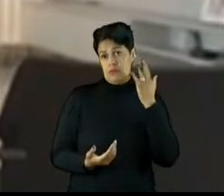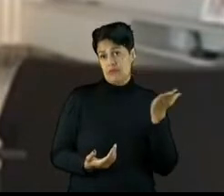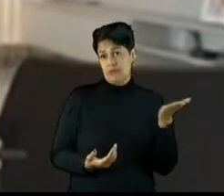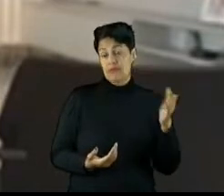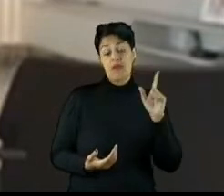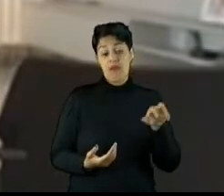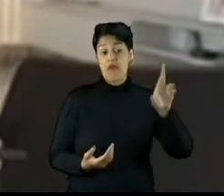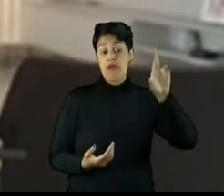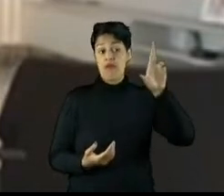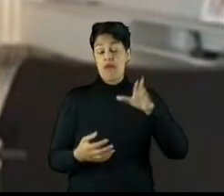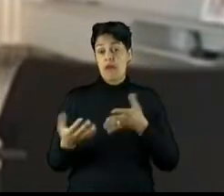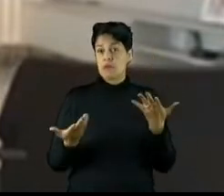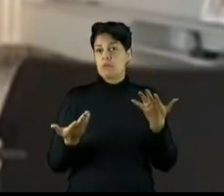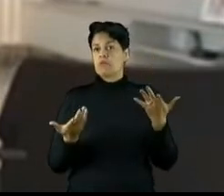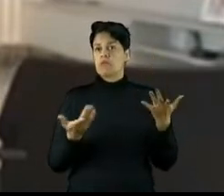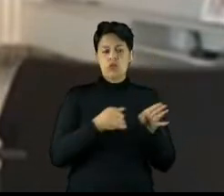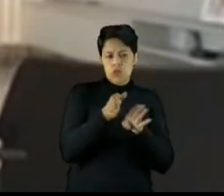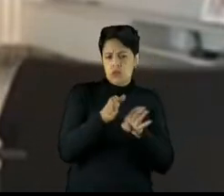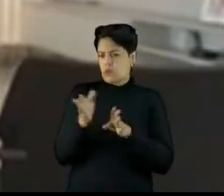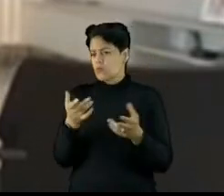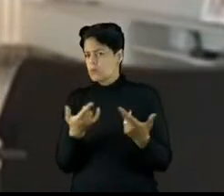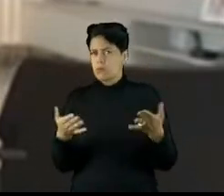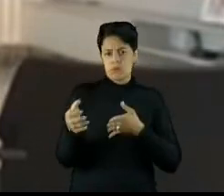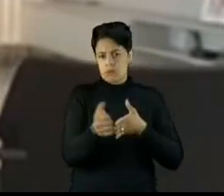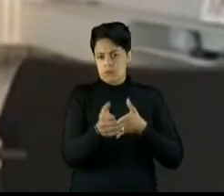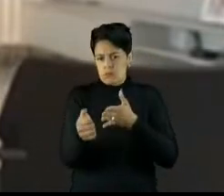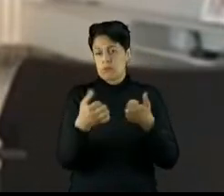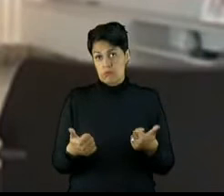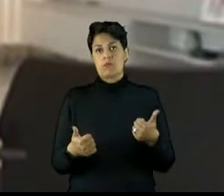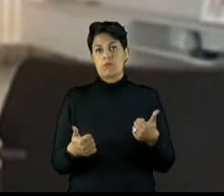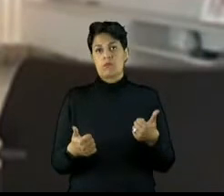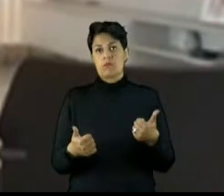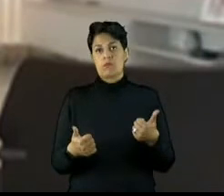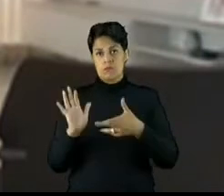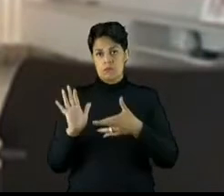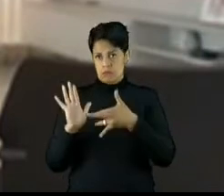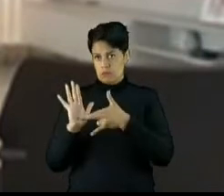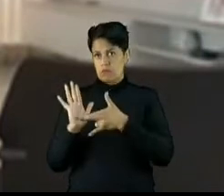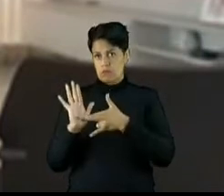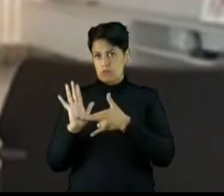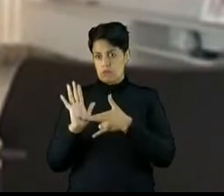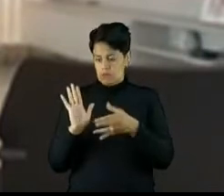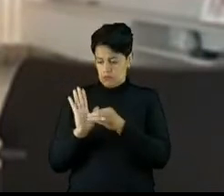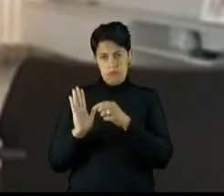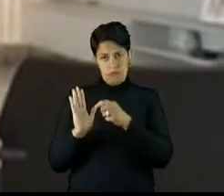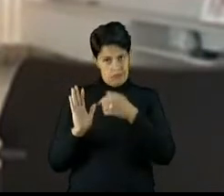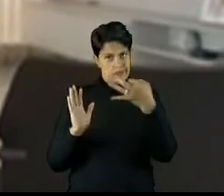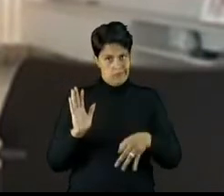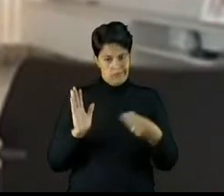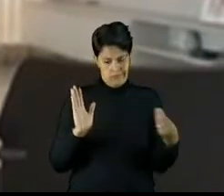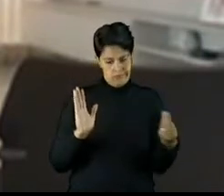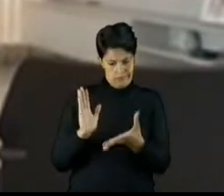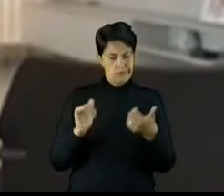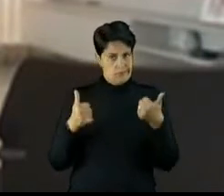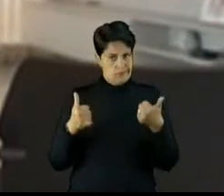e a cada vez que o tribunal expede um ofício solicitando elementos adicionais, esse prazo volta a estar a zero. É, talvez nós devamos, ministro